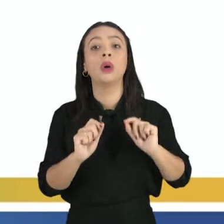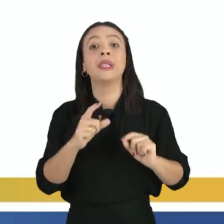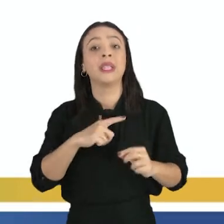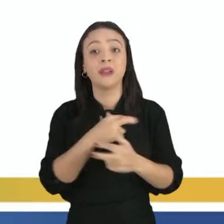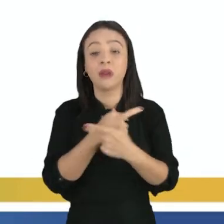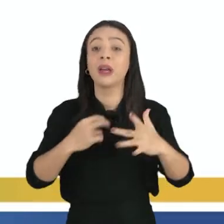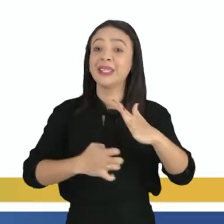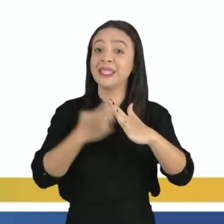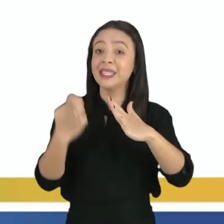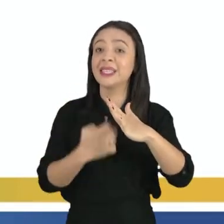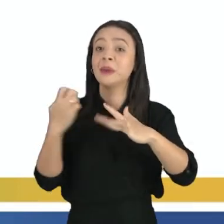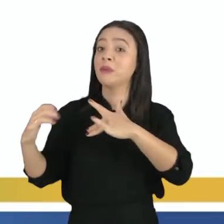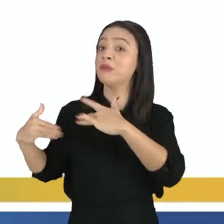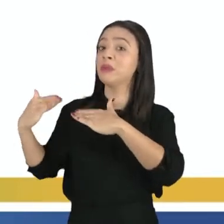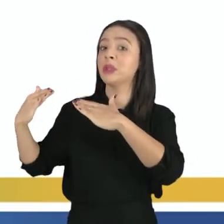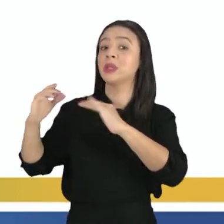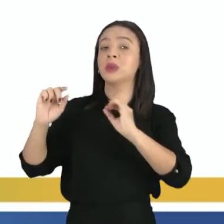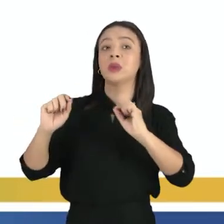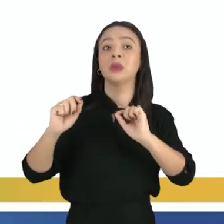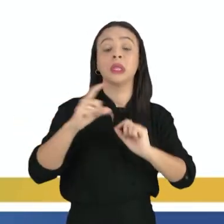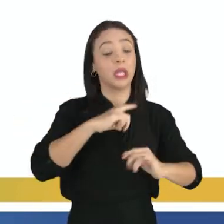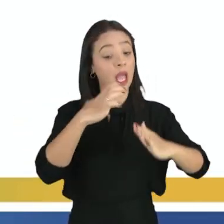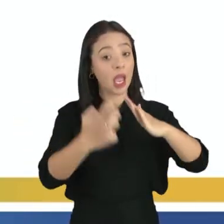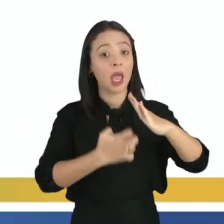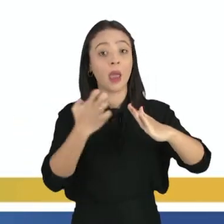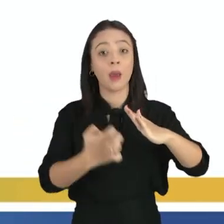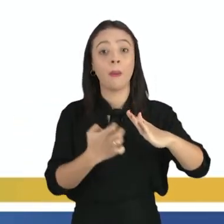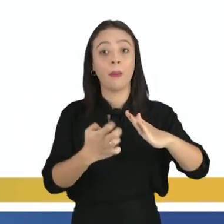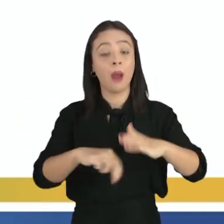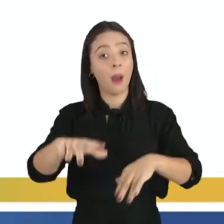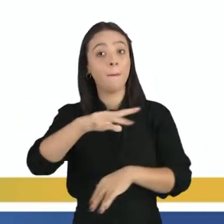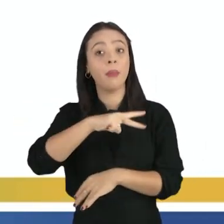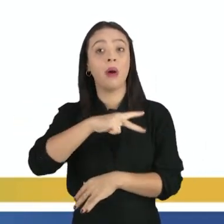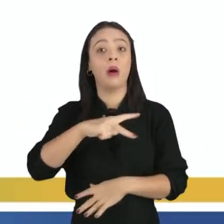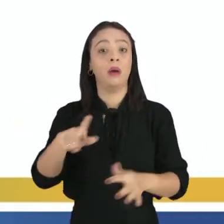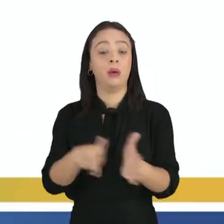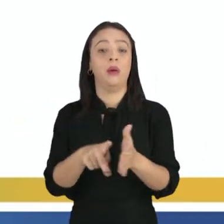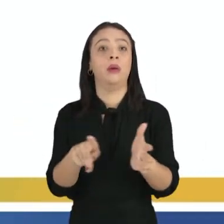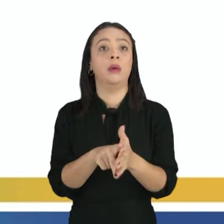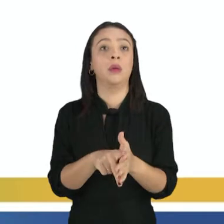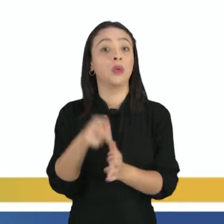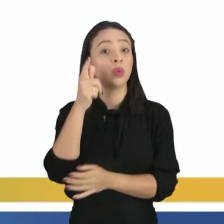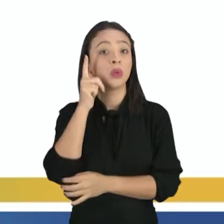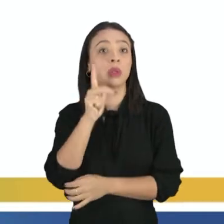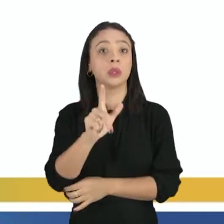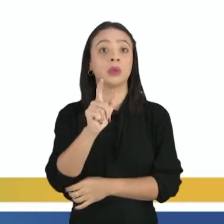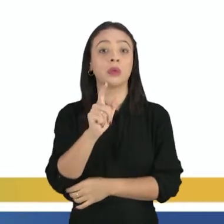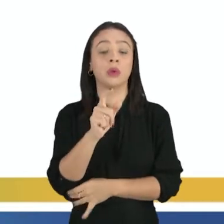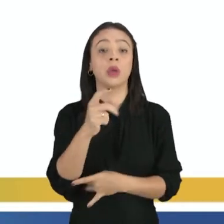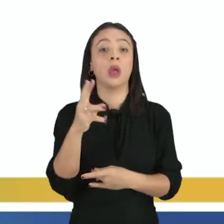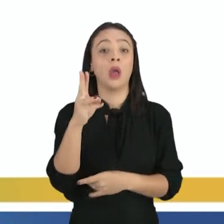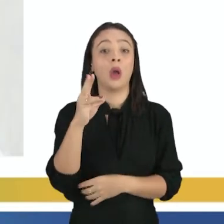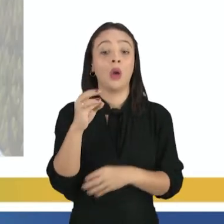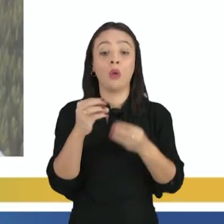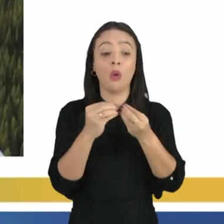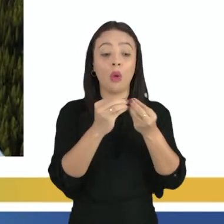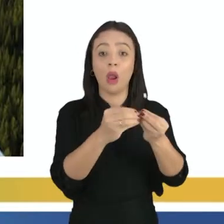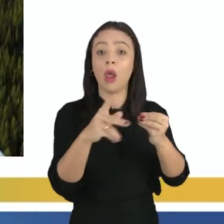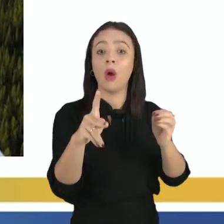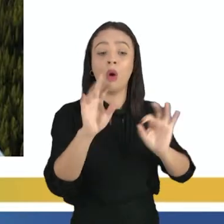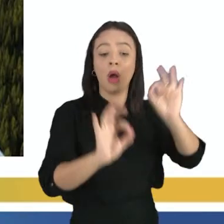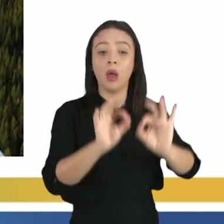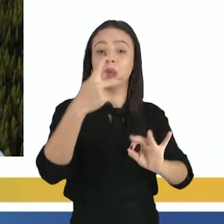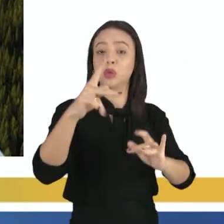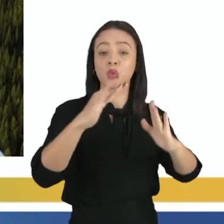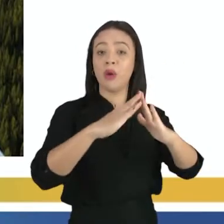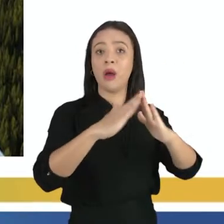empresas, né? Nós evoluímos o suficiente para que empresas privadas consigam instalar isso para você, né?